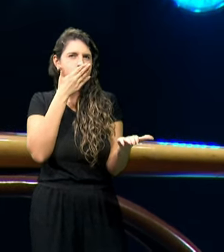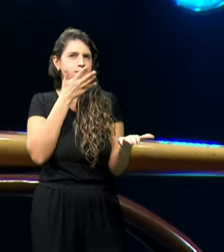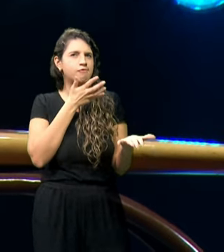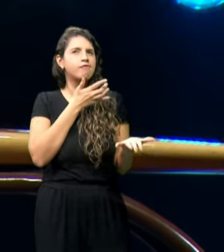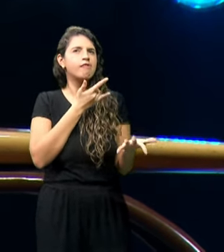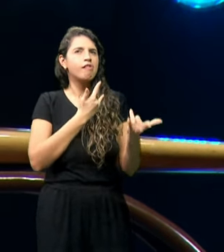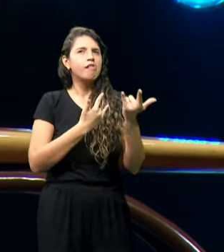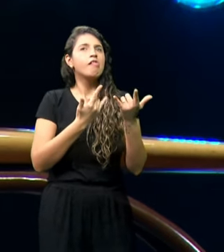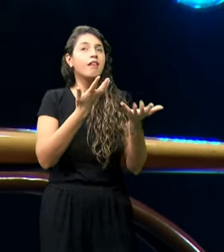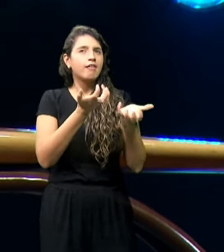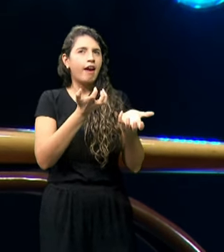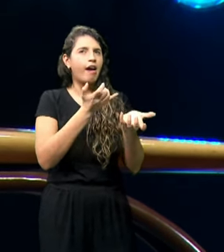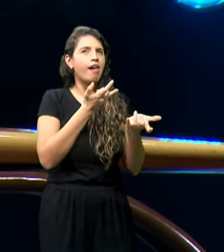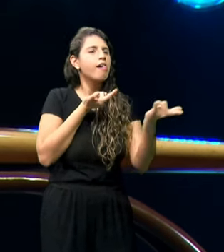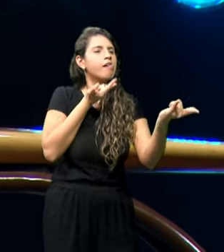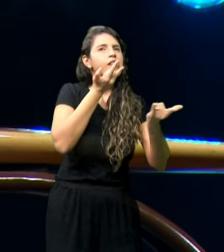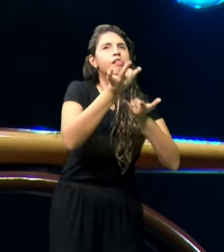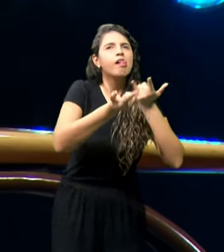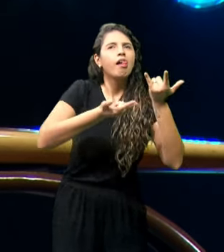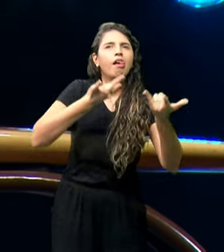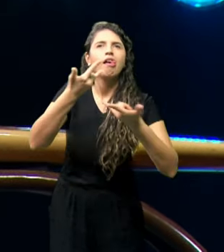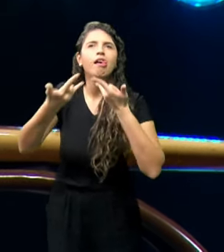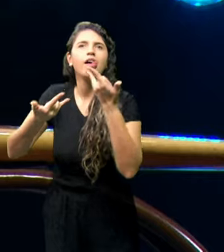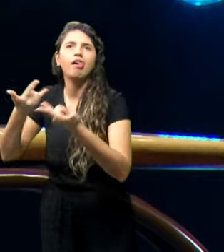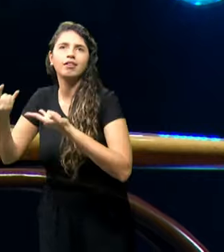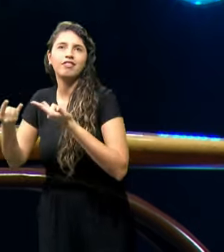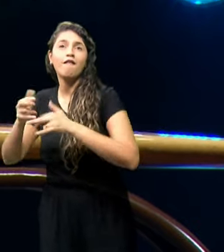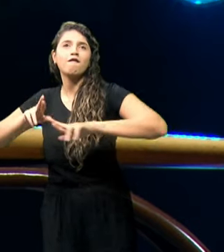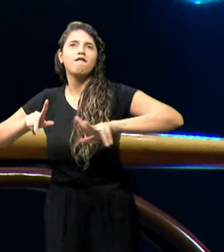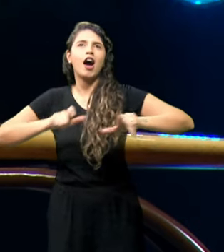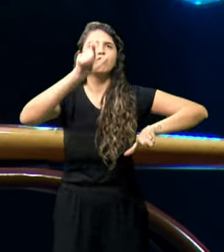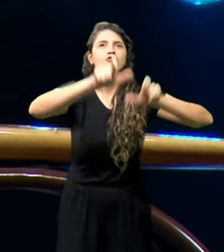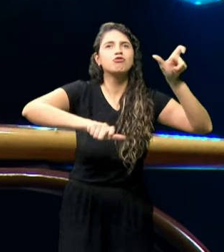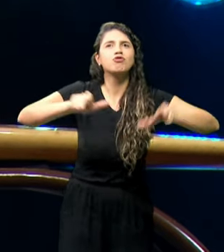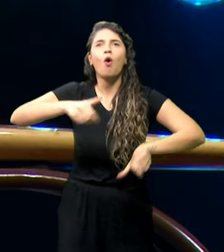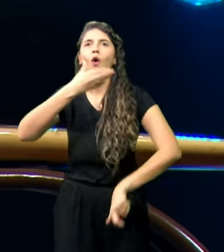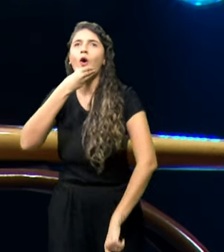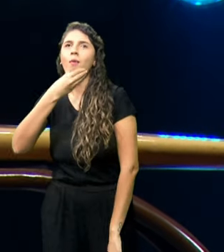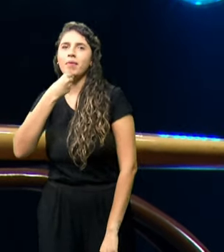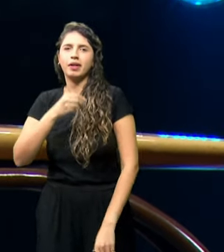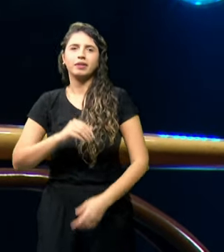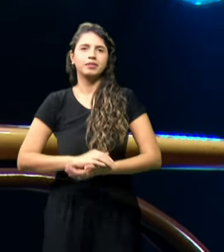cheio de cara que pau, pau, pau, pau, por andar com a mulher dos outros.